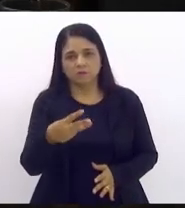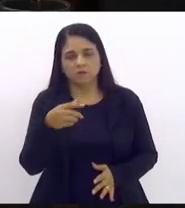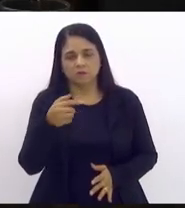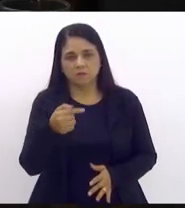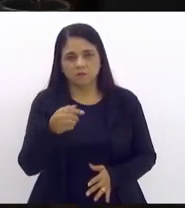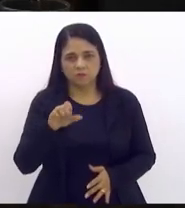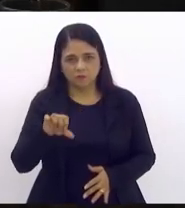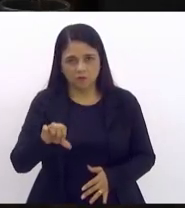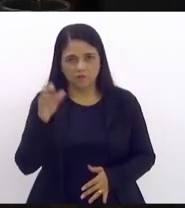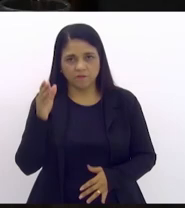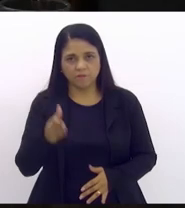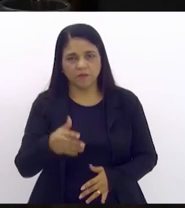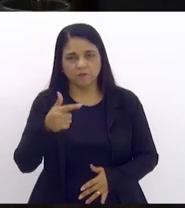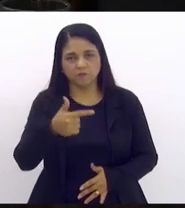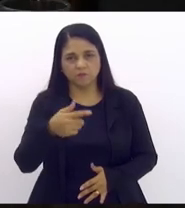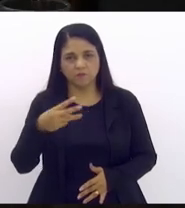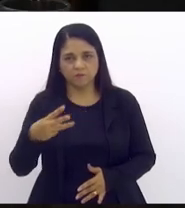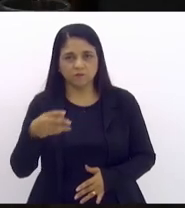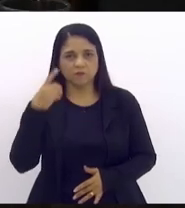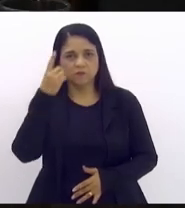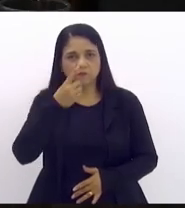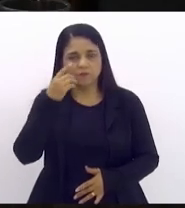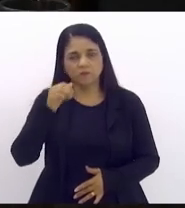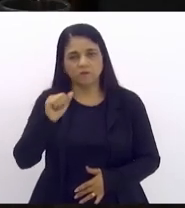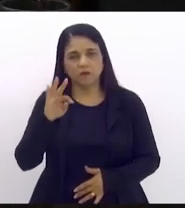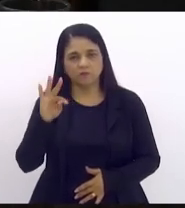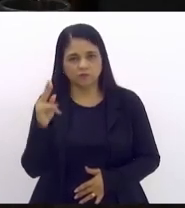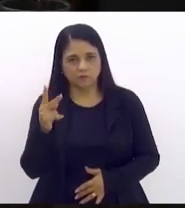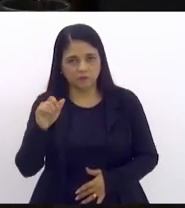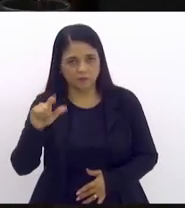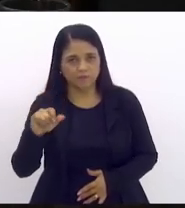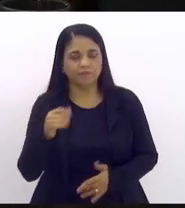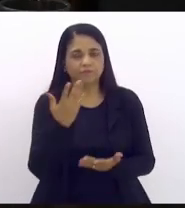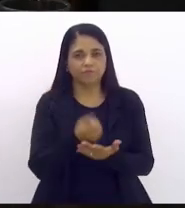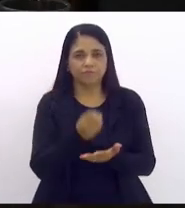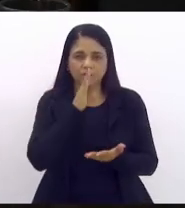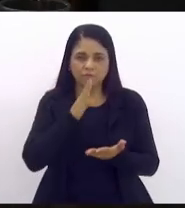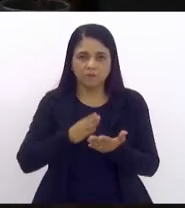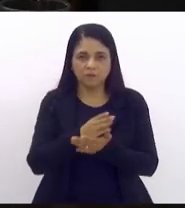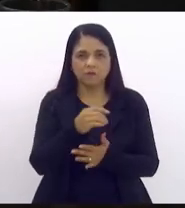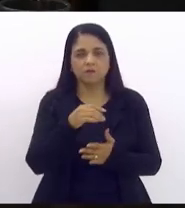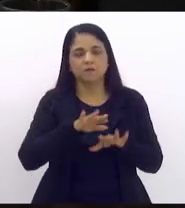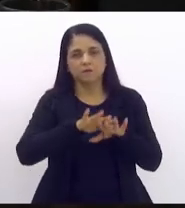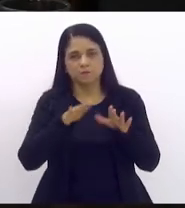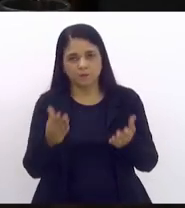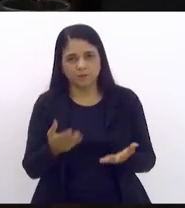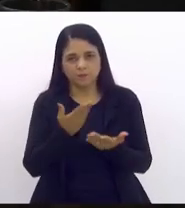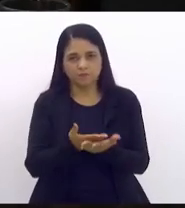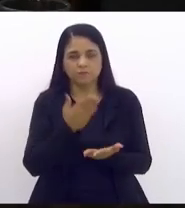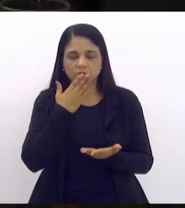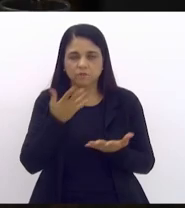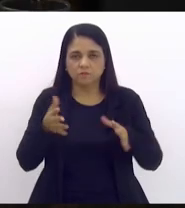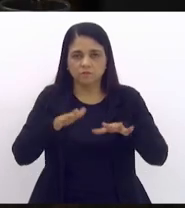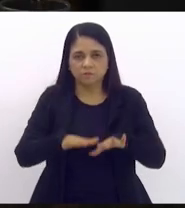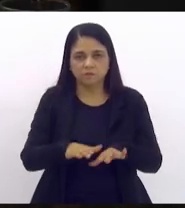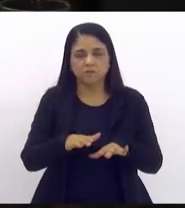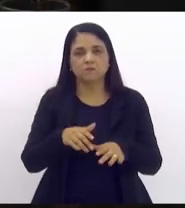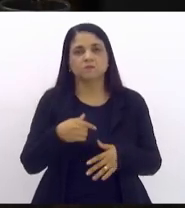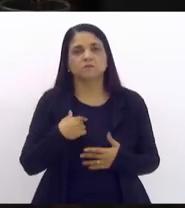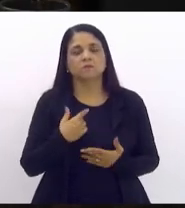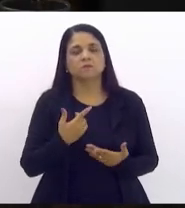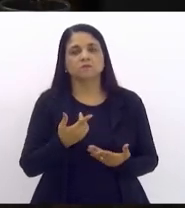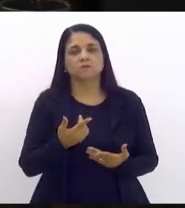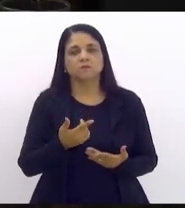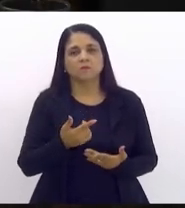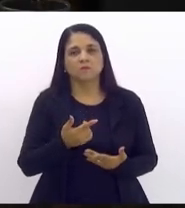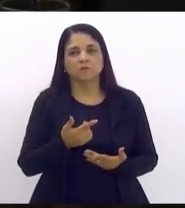22, deputado Átila Nunes, senhores que aprovam, permaneçam como estão, aprovado. Há sobre a mesa pedido de inclusão na ordem do dia do